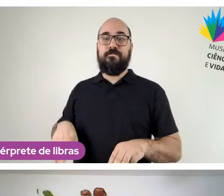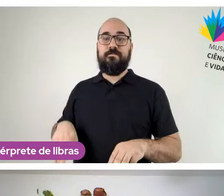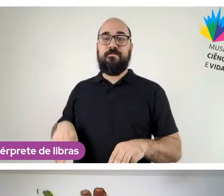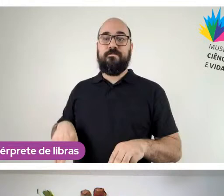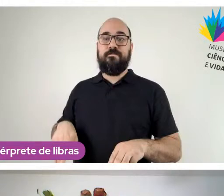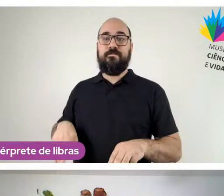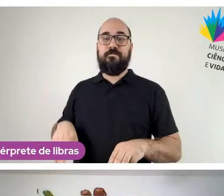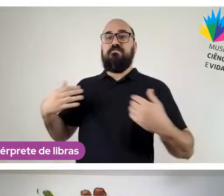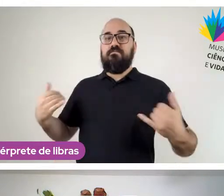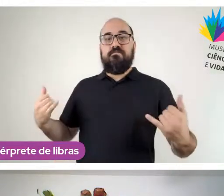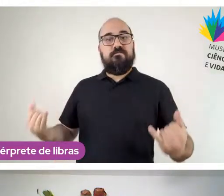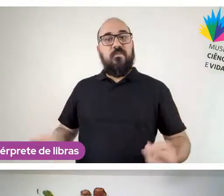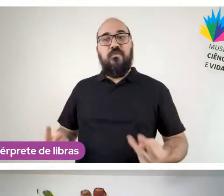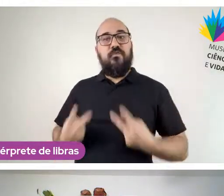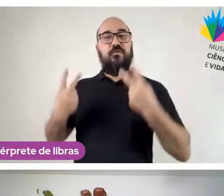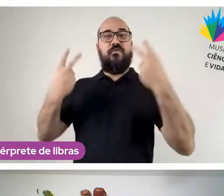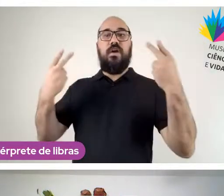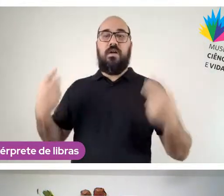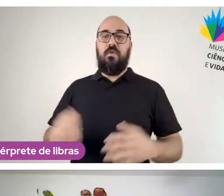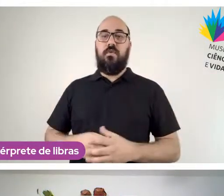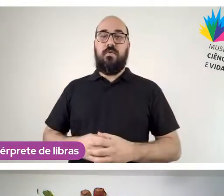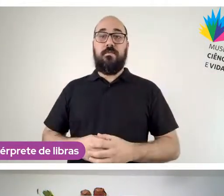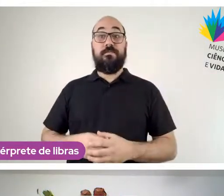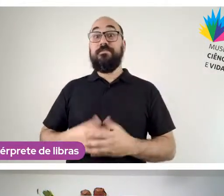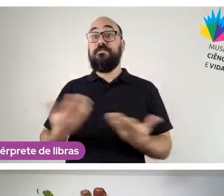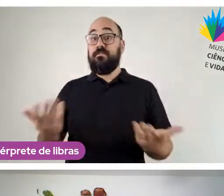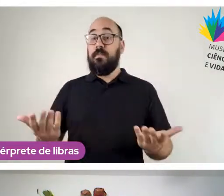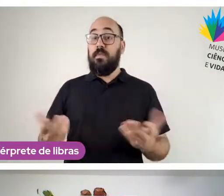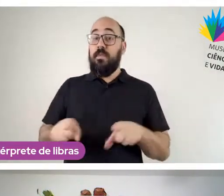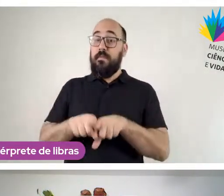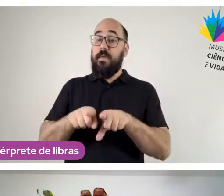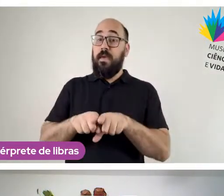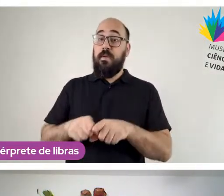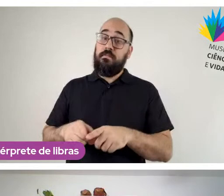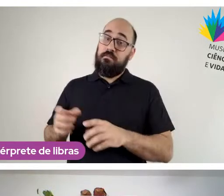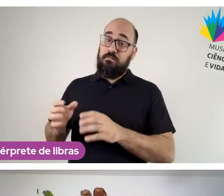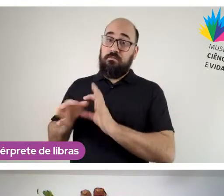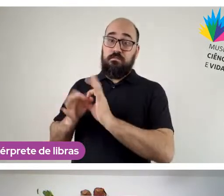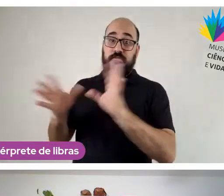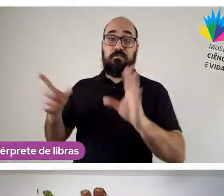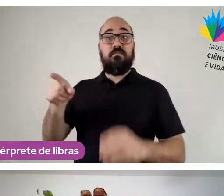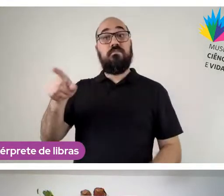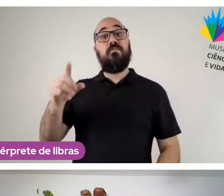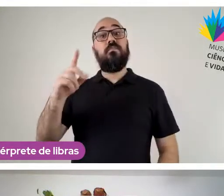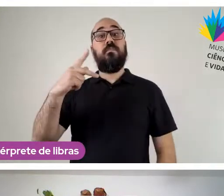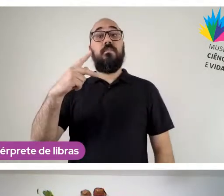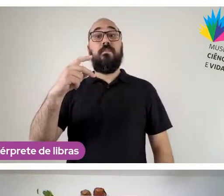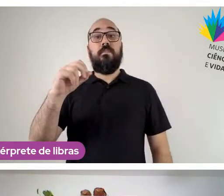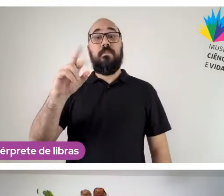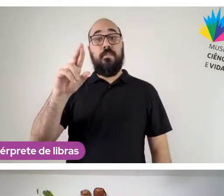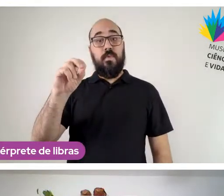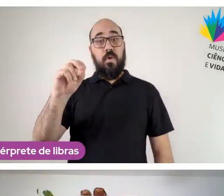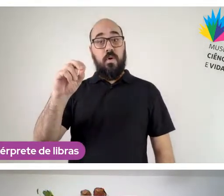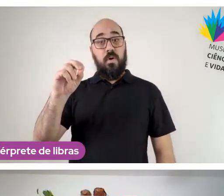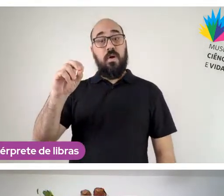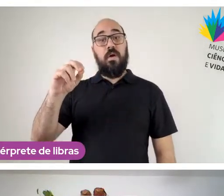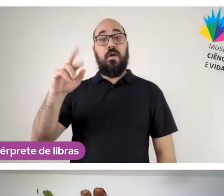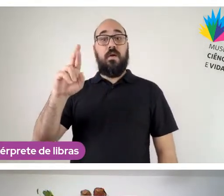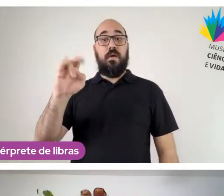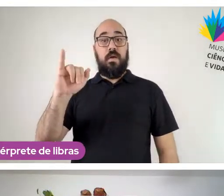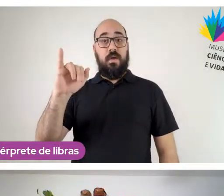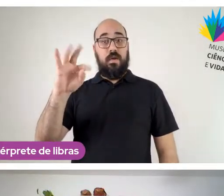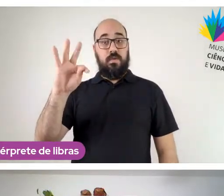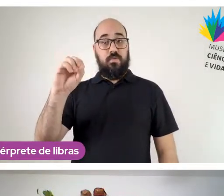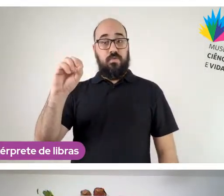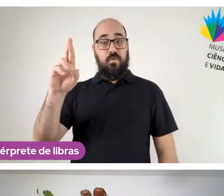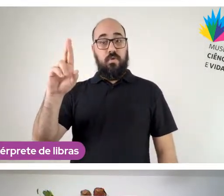professor Mota, o nosso pró-reitor de pesquisa, que o nosso campus que tem